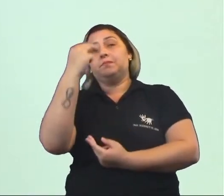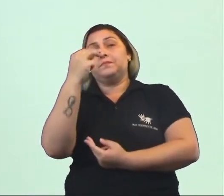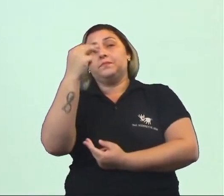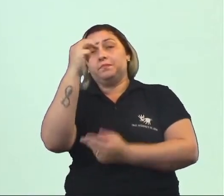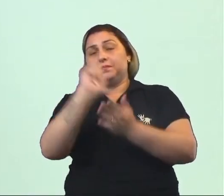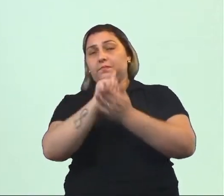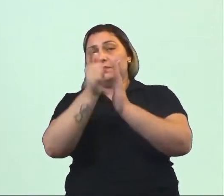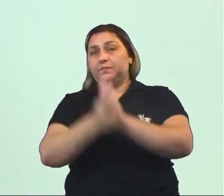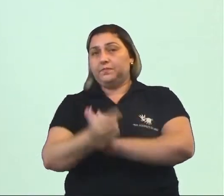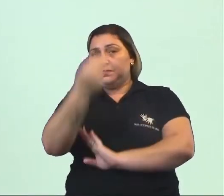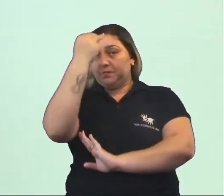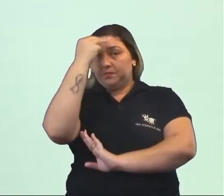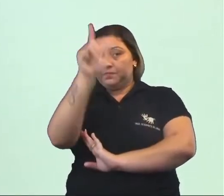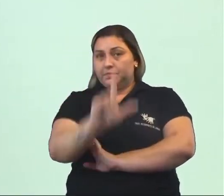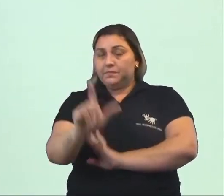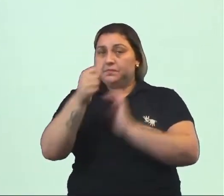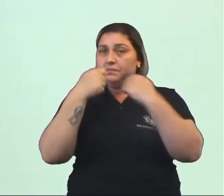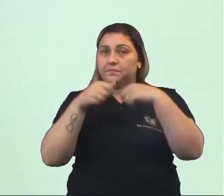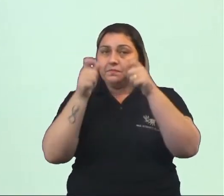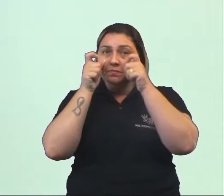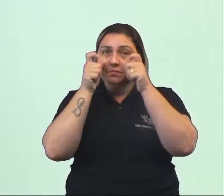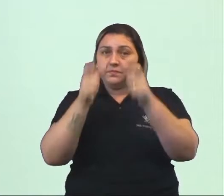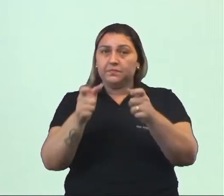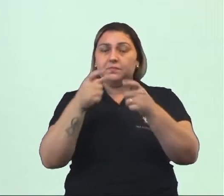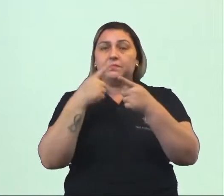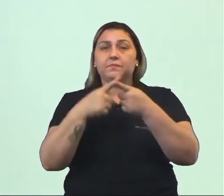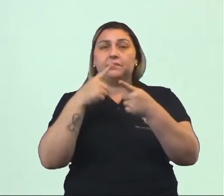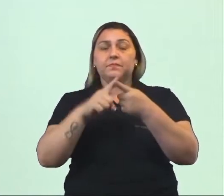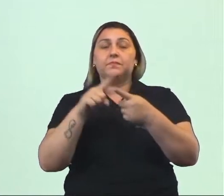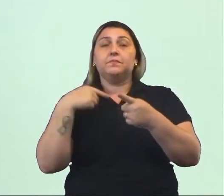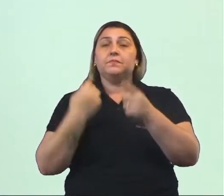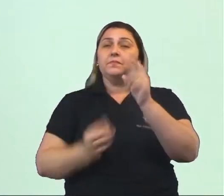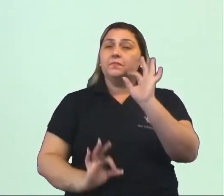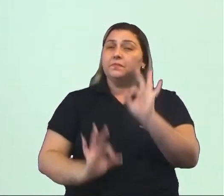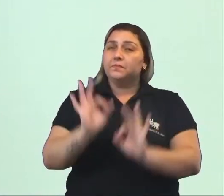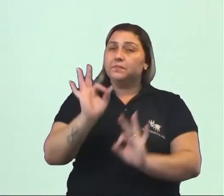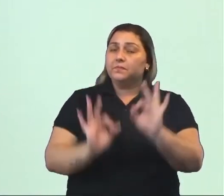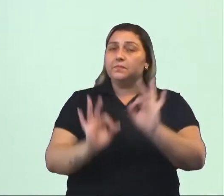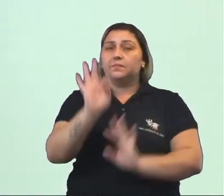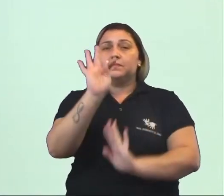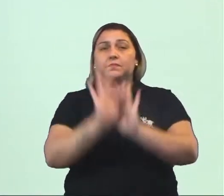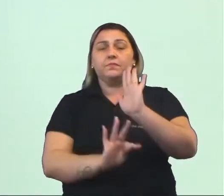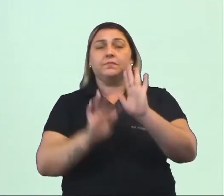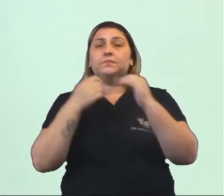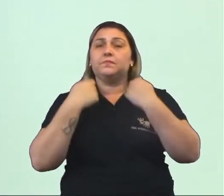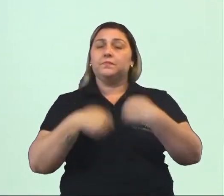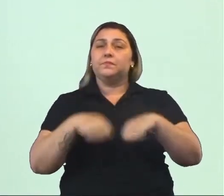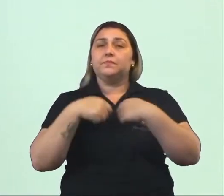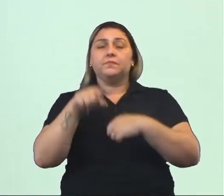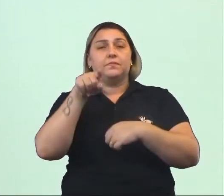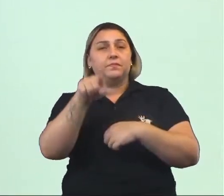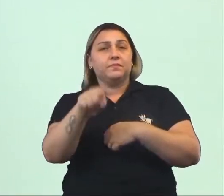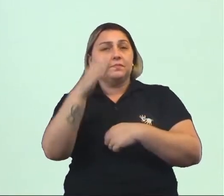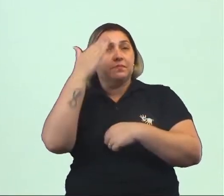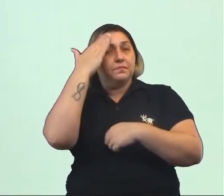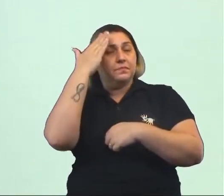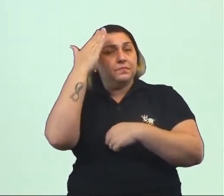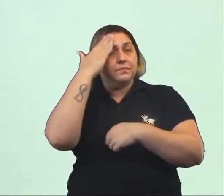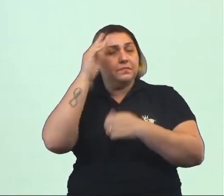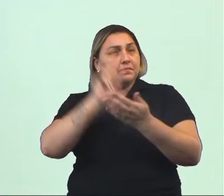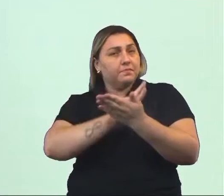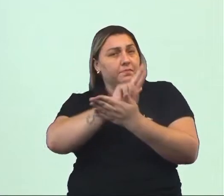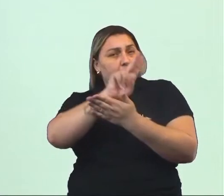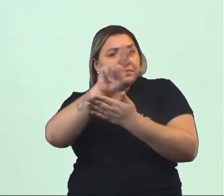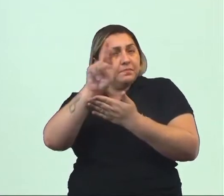Então é preciso que você fique atento, porque para produzir um texto é necessário que você compreenda